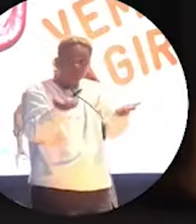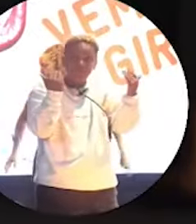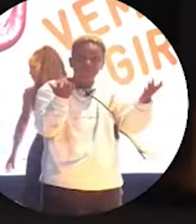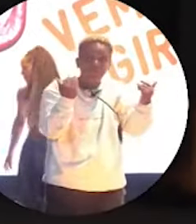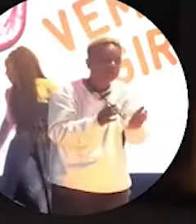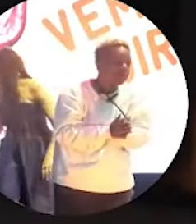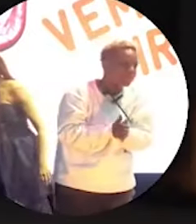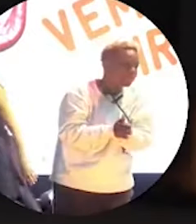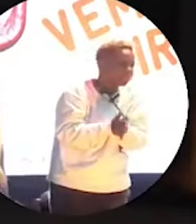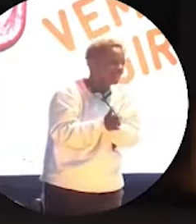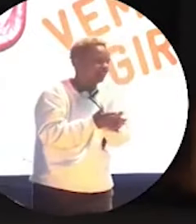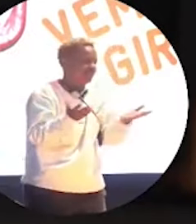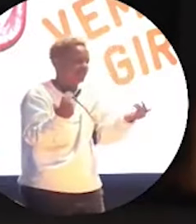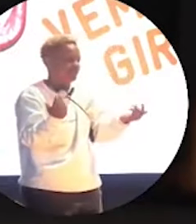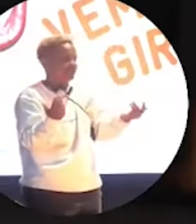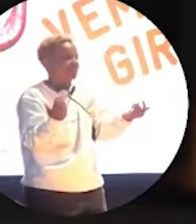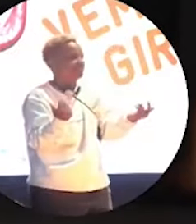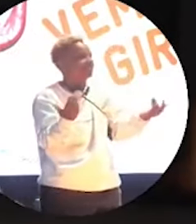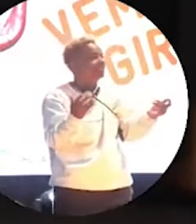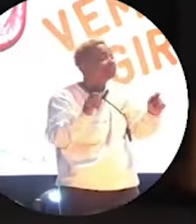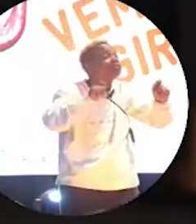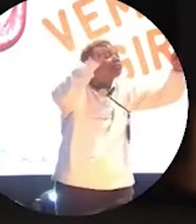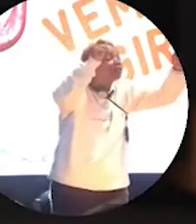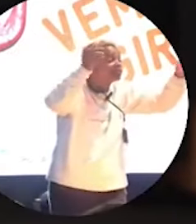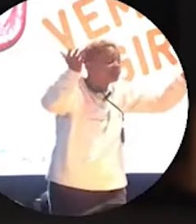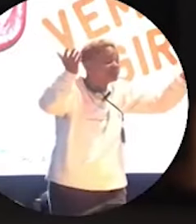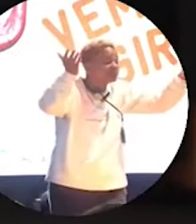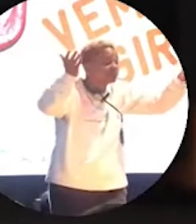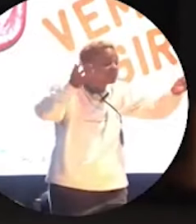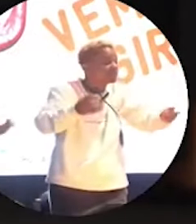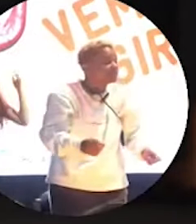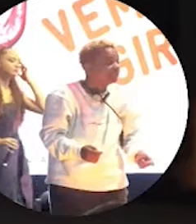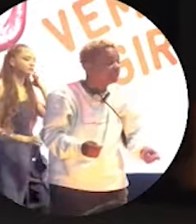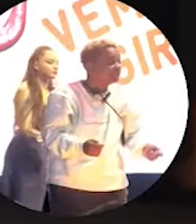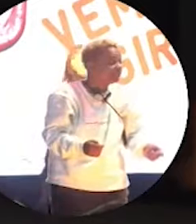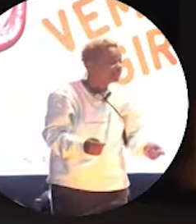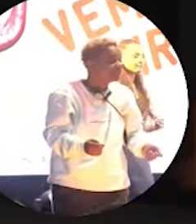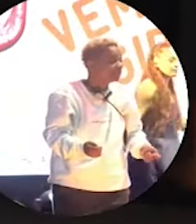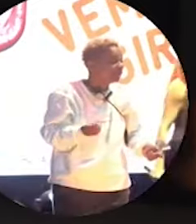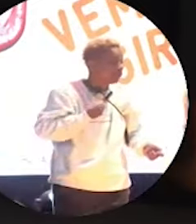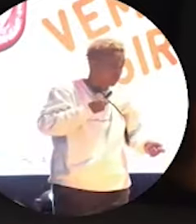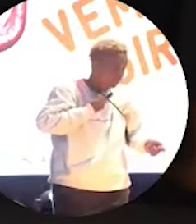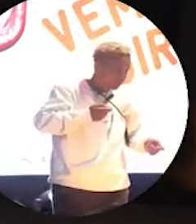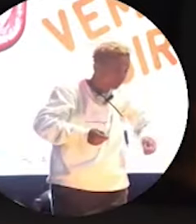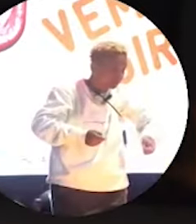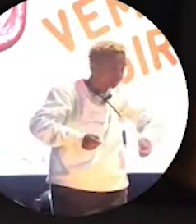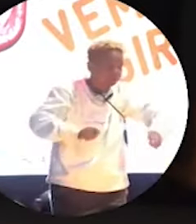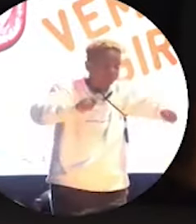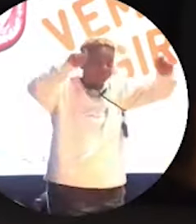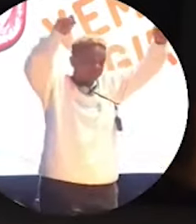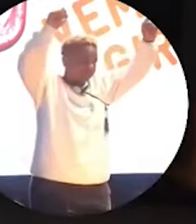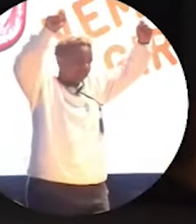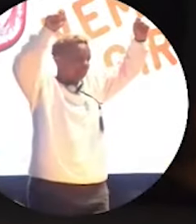ai, ai, ai! Ai, ai, ai, ai, ai! Jurades! Levantem suas notas!